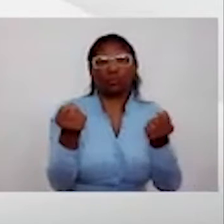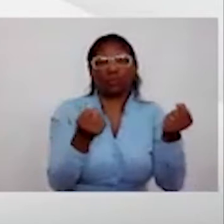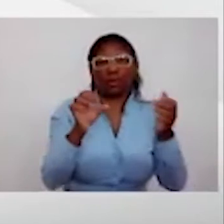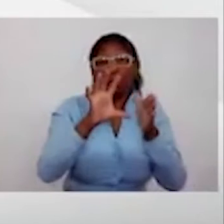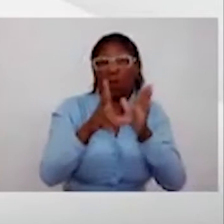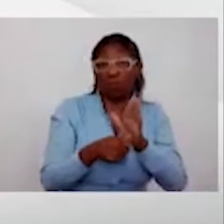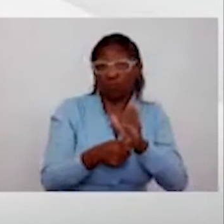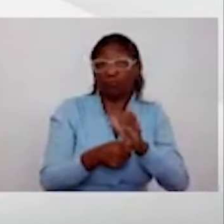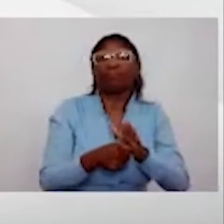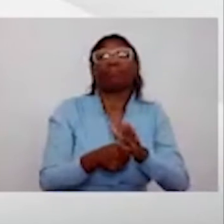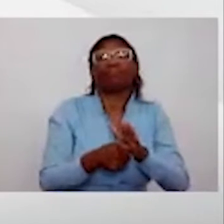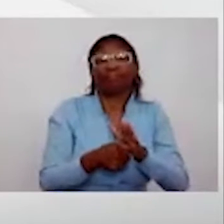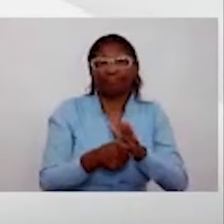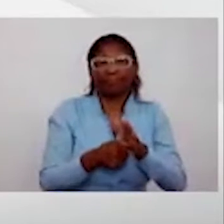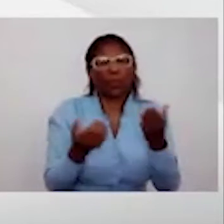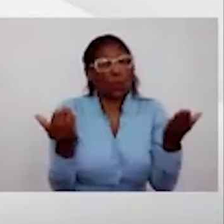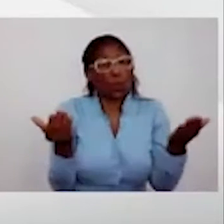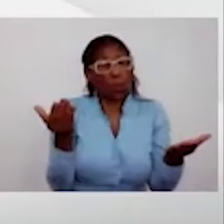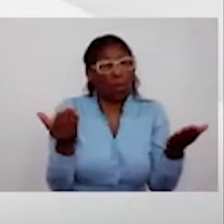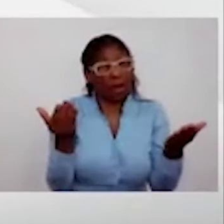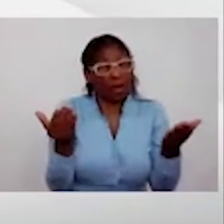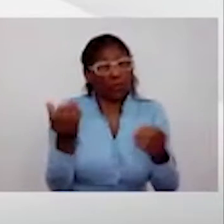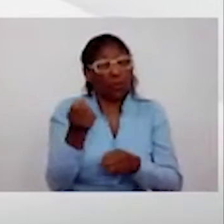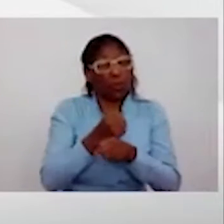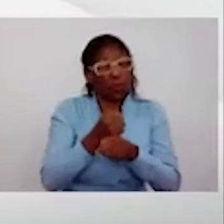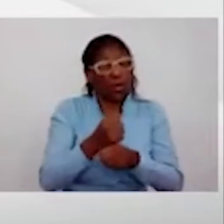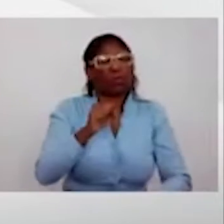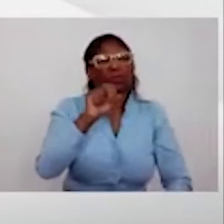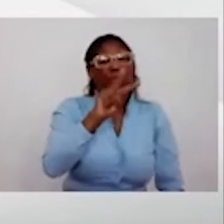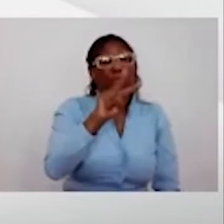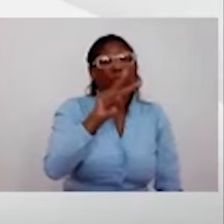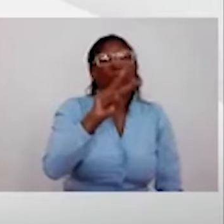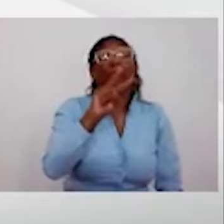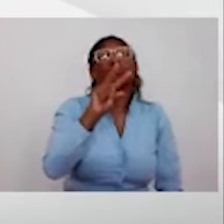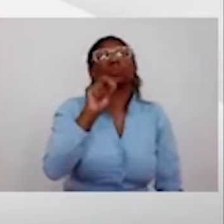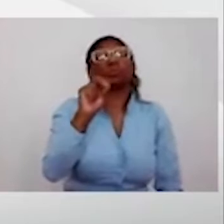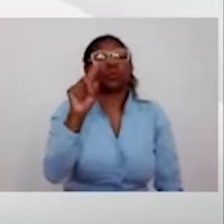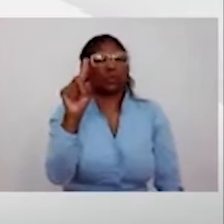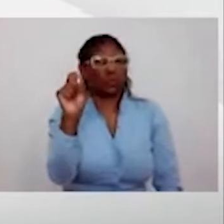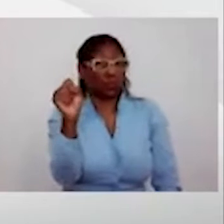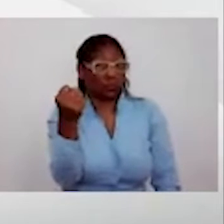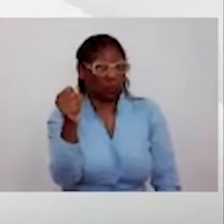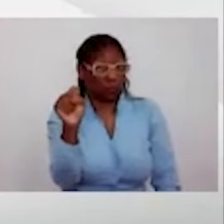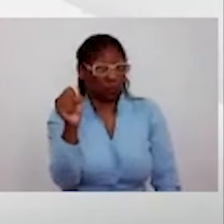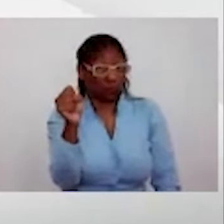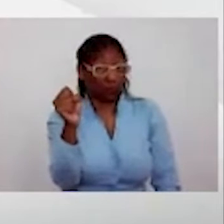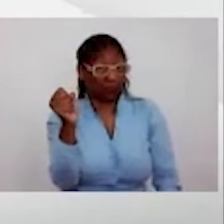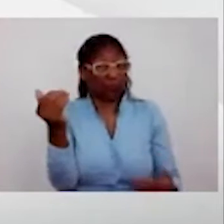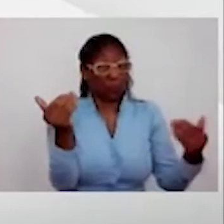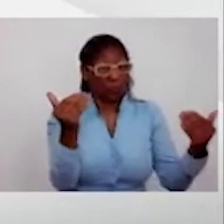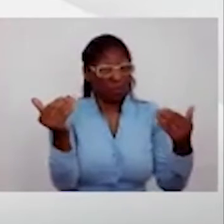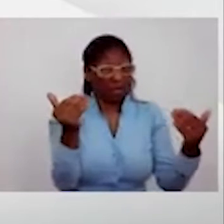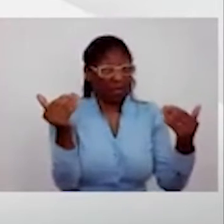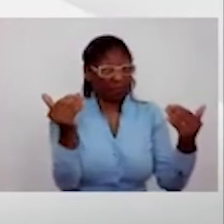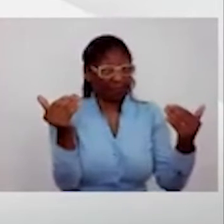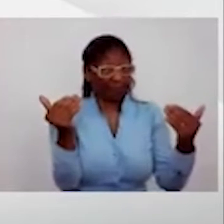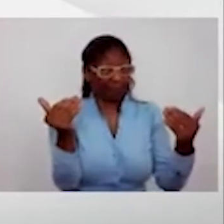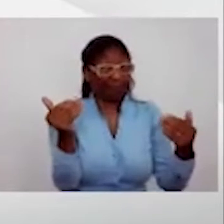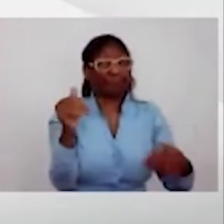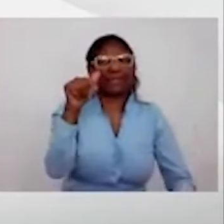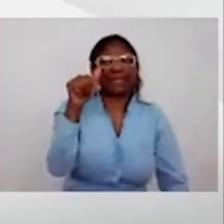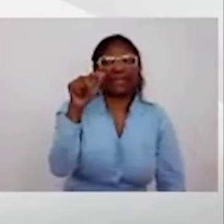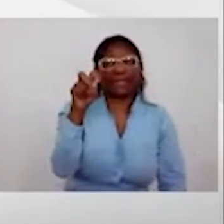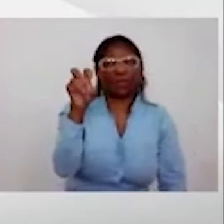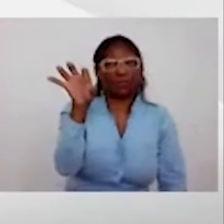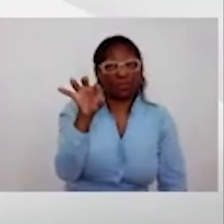relação a 2018, se nós pegarmos, né, para olhar o histórico deste governo, são 75% de